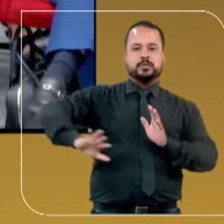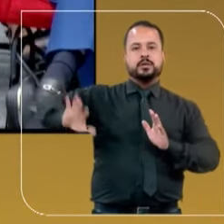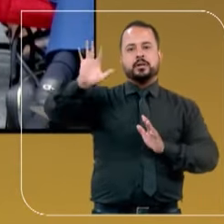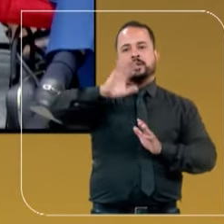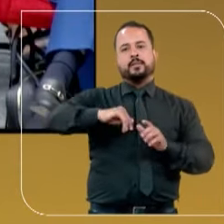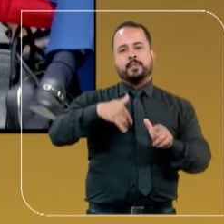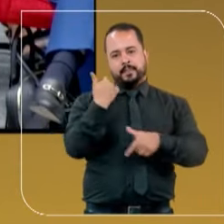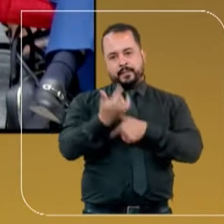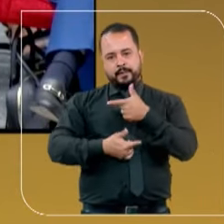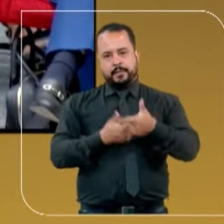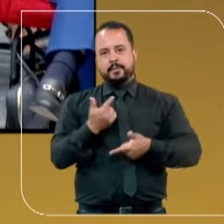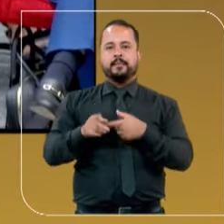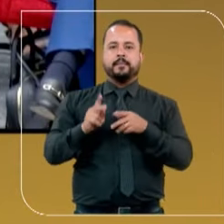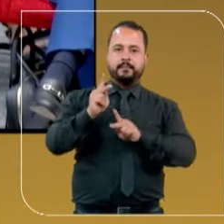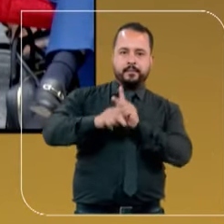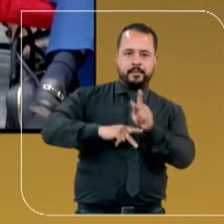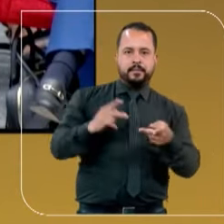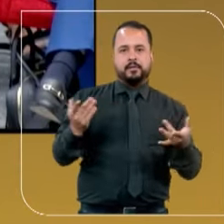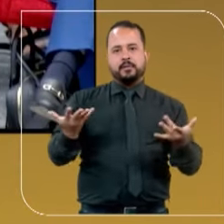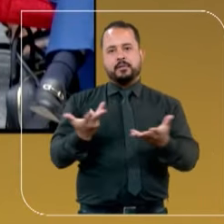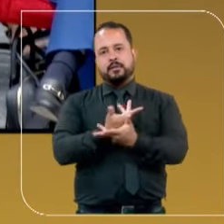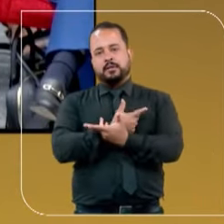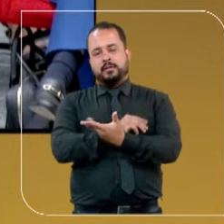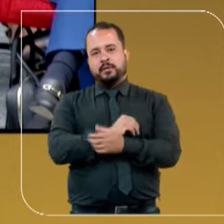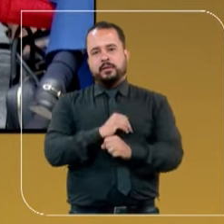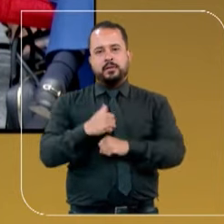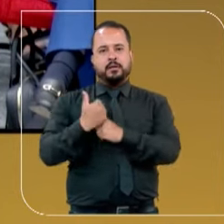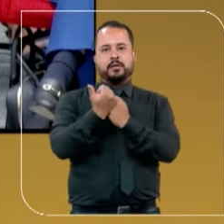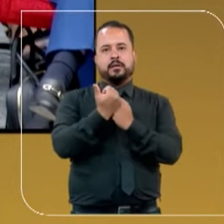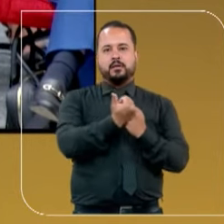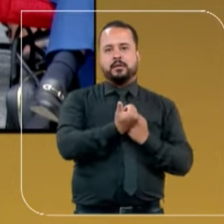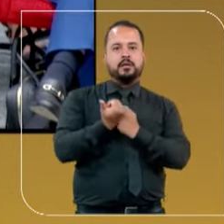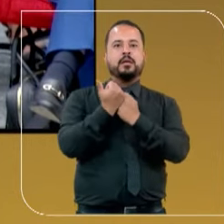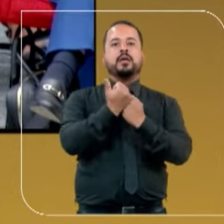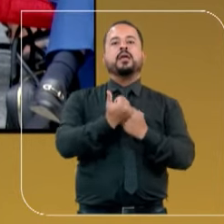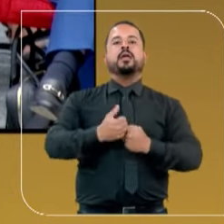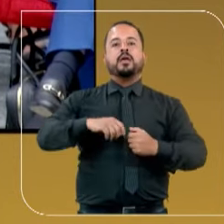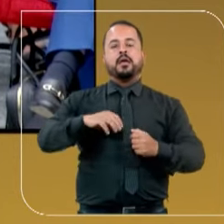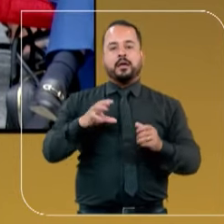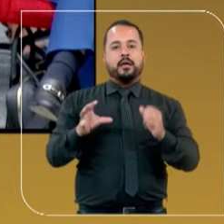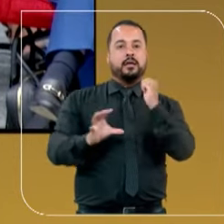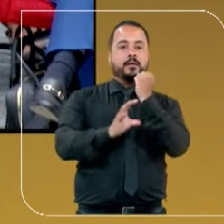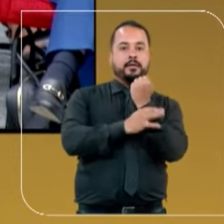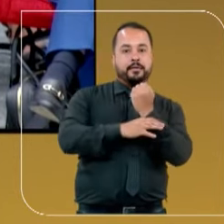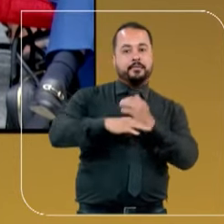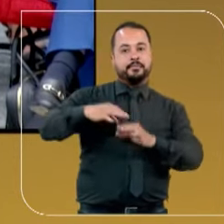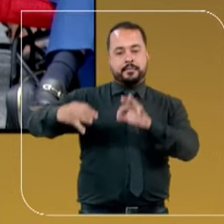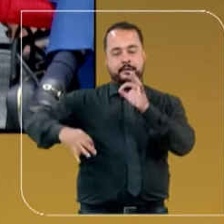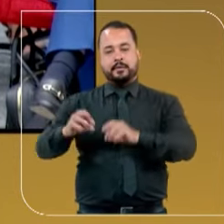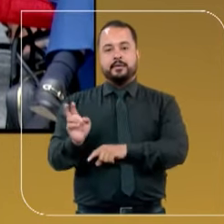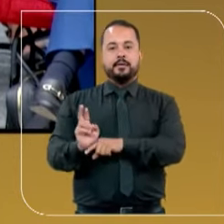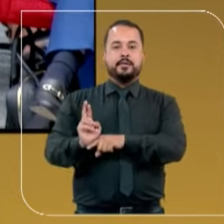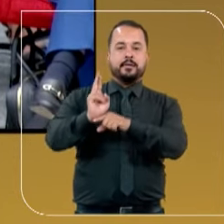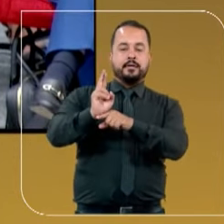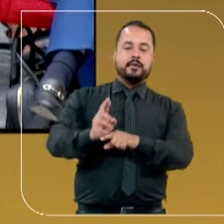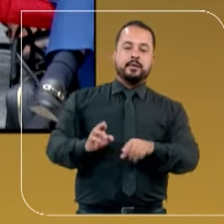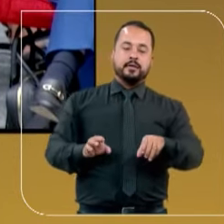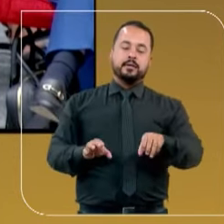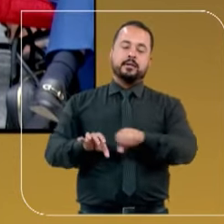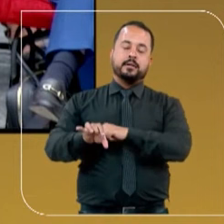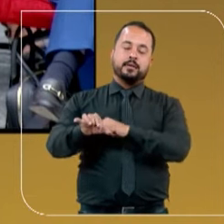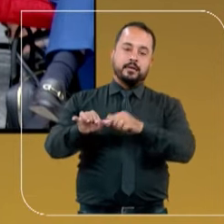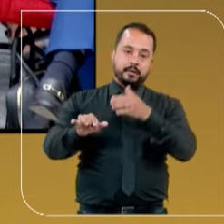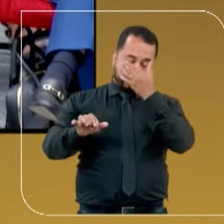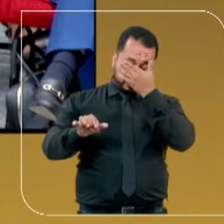serviço público de qualidade, ao garantir magistrados e magistrados estejam em permanente formação acadêmica